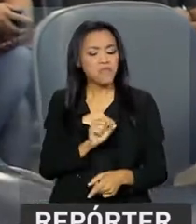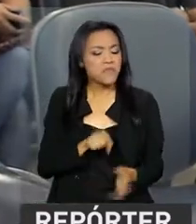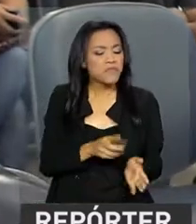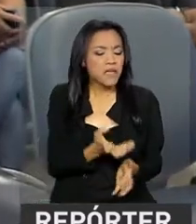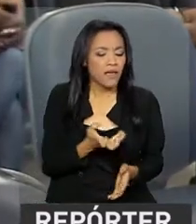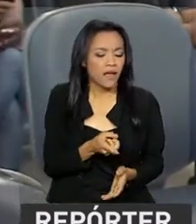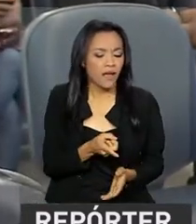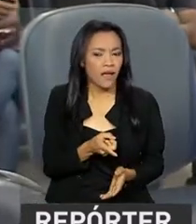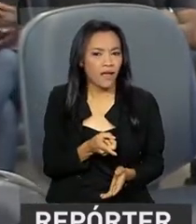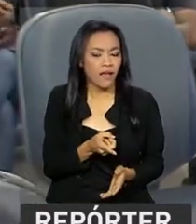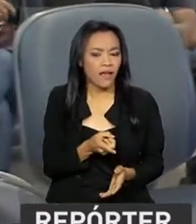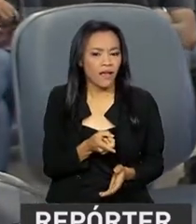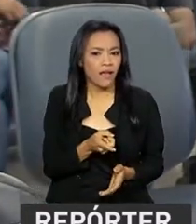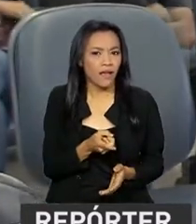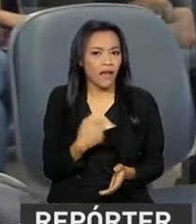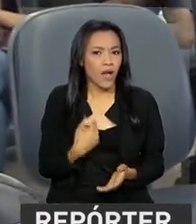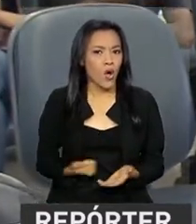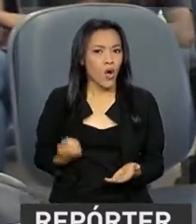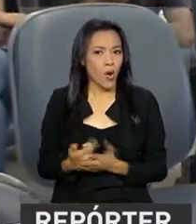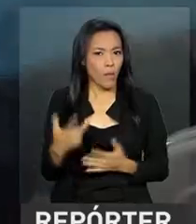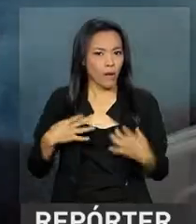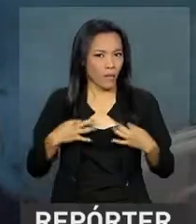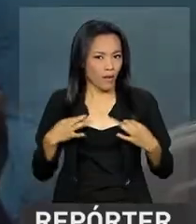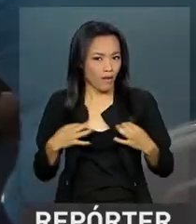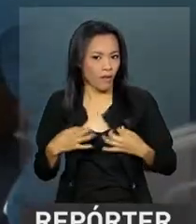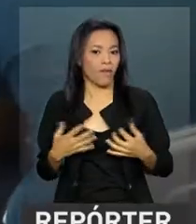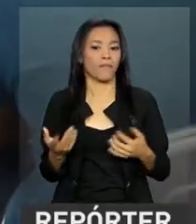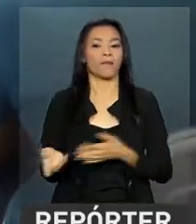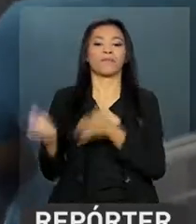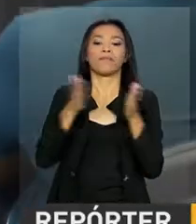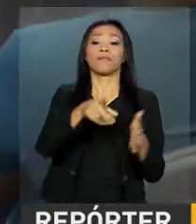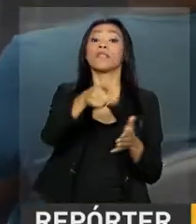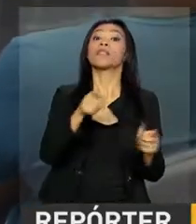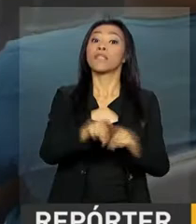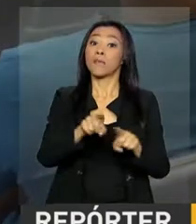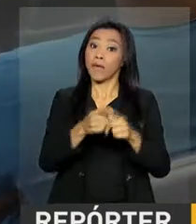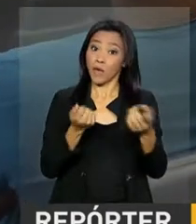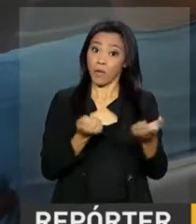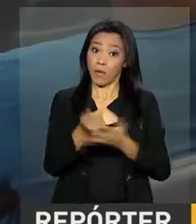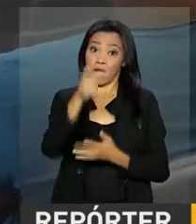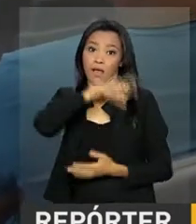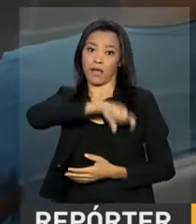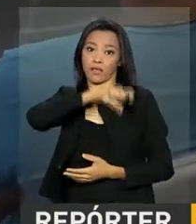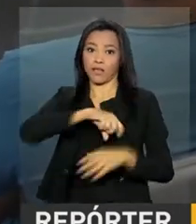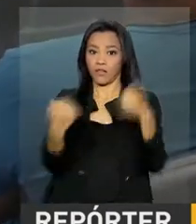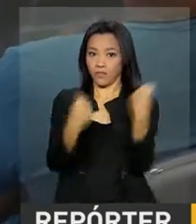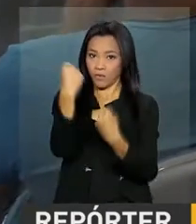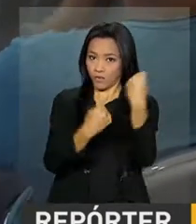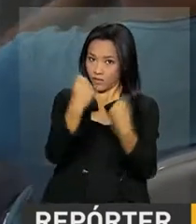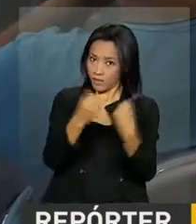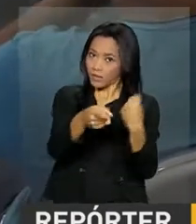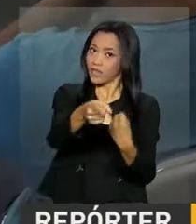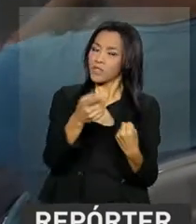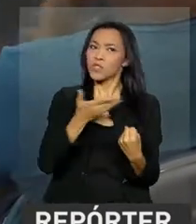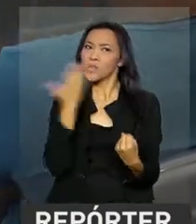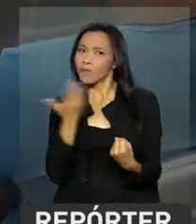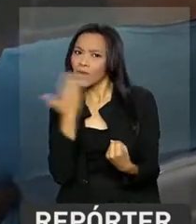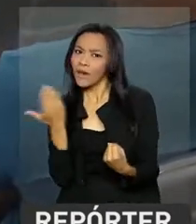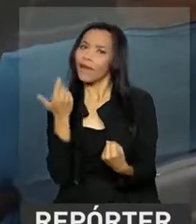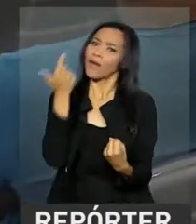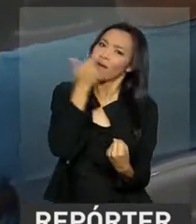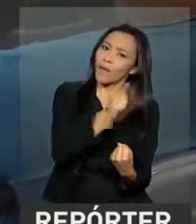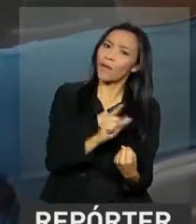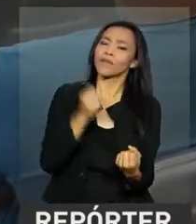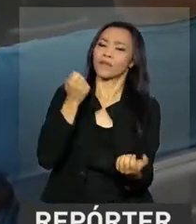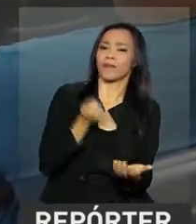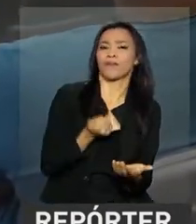você? Quero que ela compre o meu uniforme. Eu quero dar a entrada na minha carteira de motorista, né? E quem sabe, o que sobrar dá uma entradinha